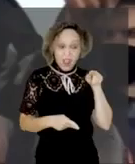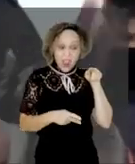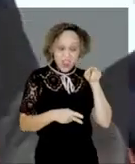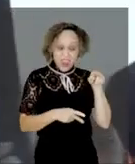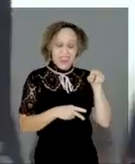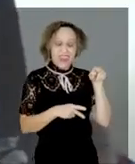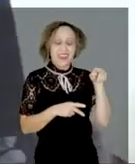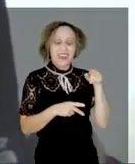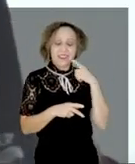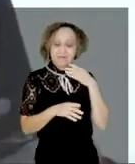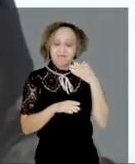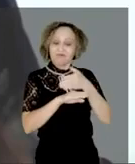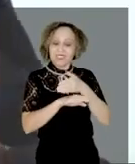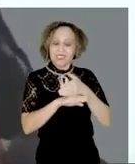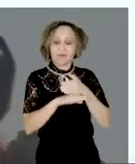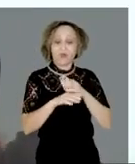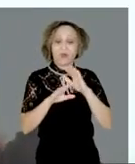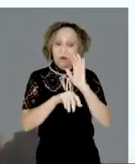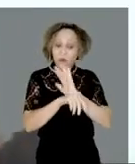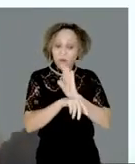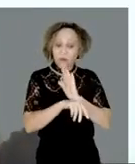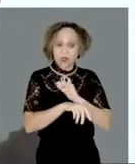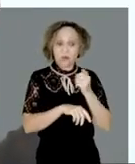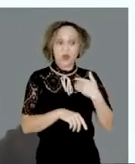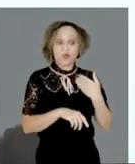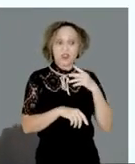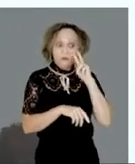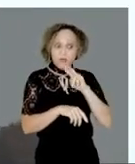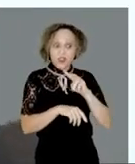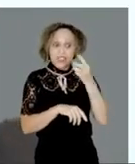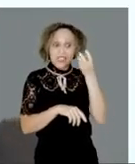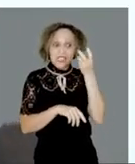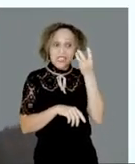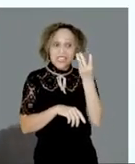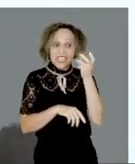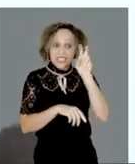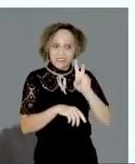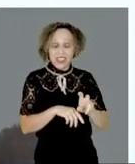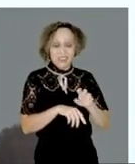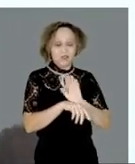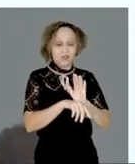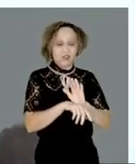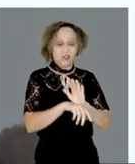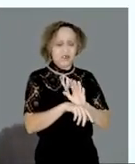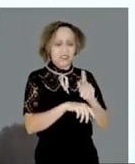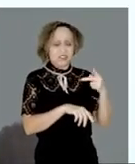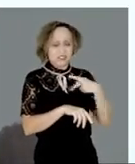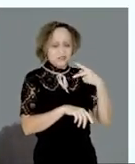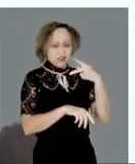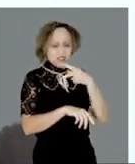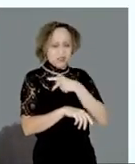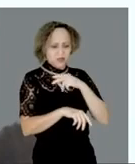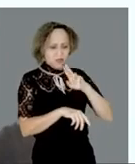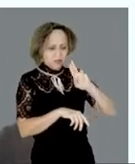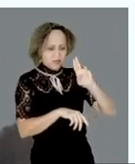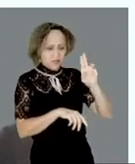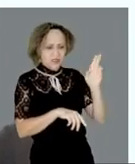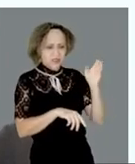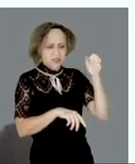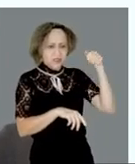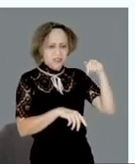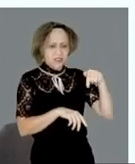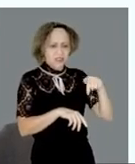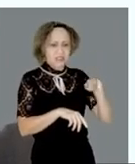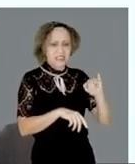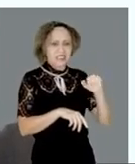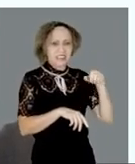Foi um prazer enorme participar deste filme, também como ator, como artista. Como